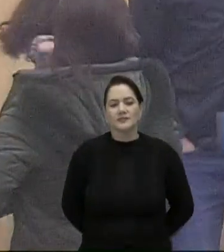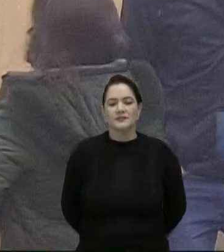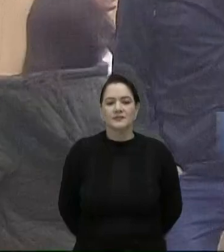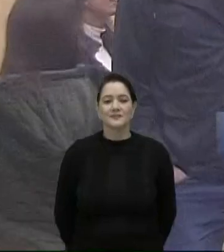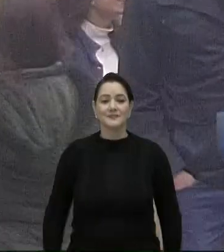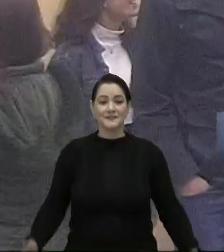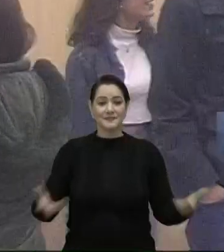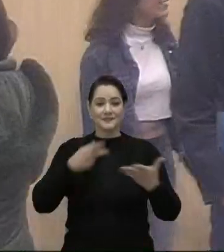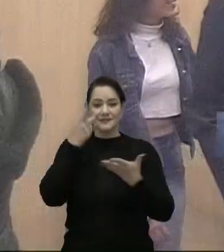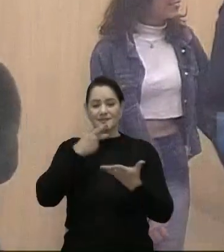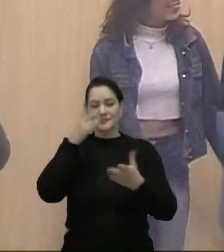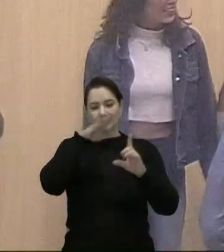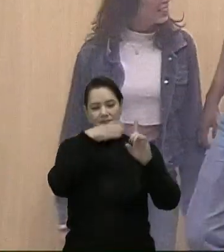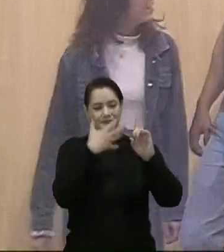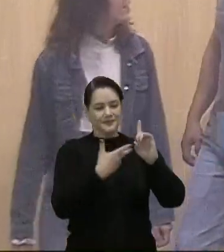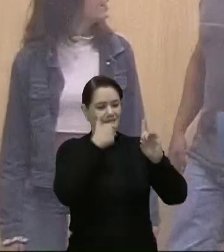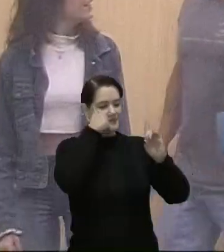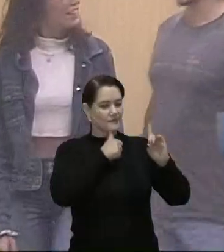Concedemos a palavra à homenageada.